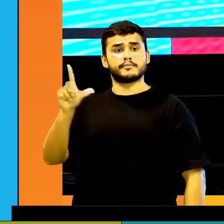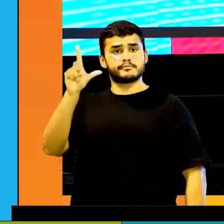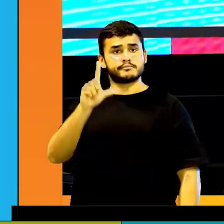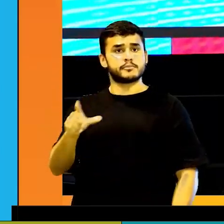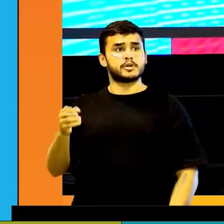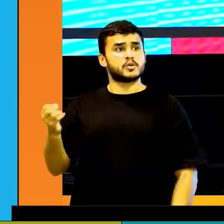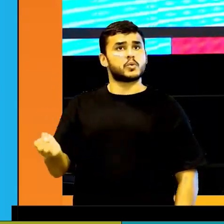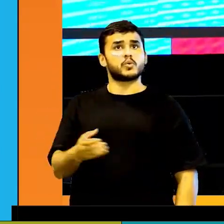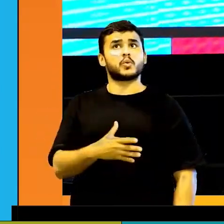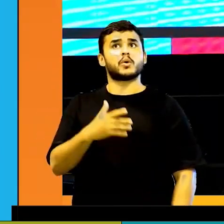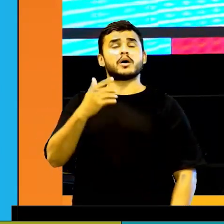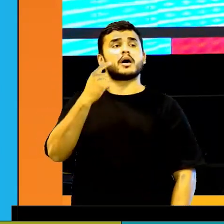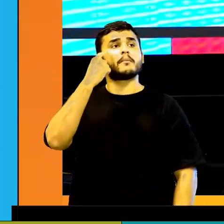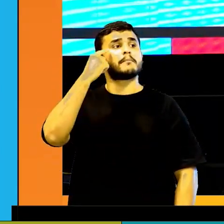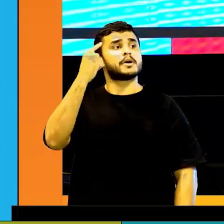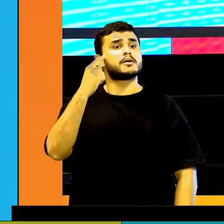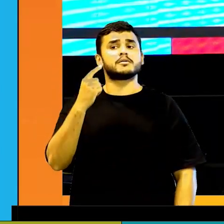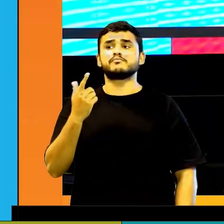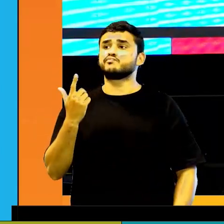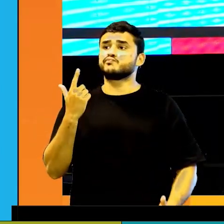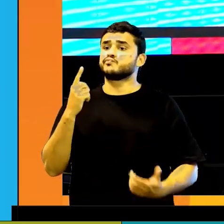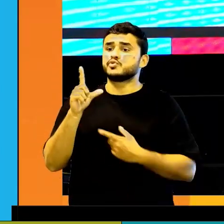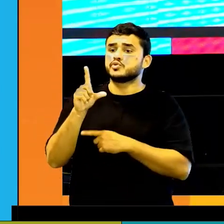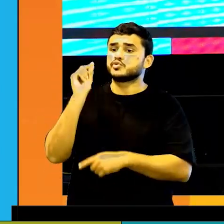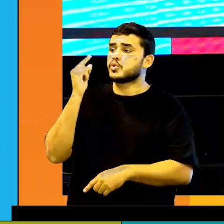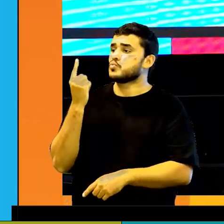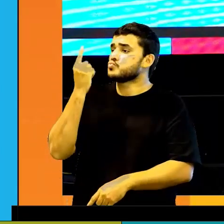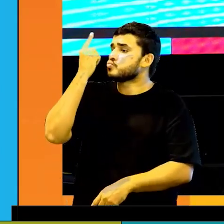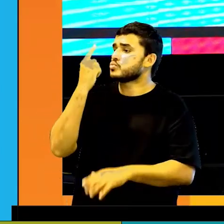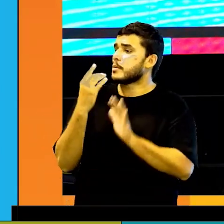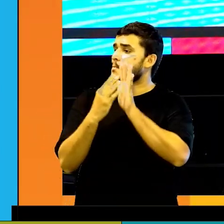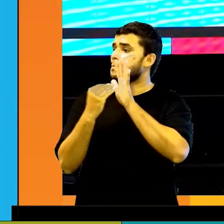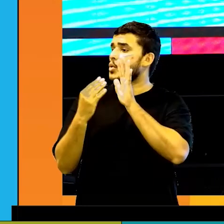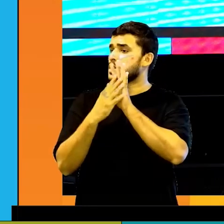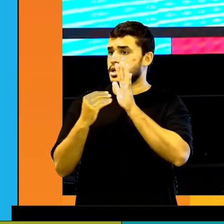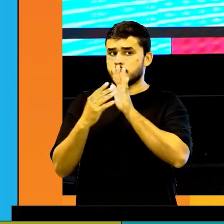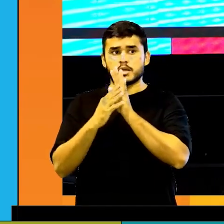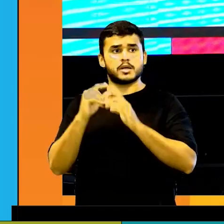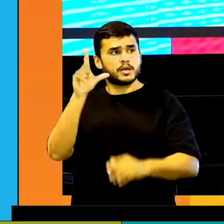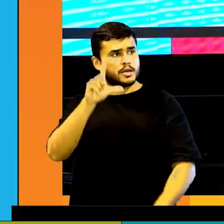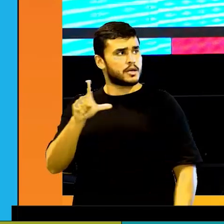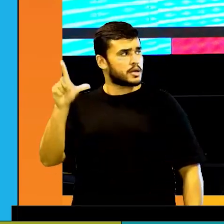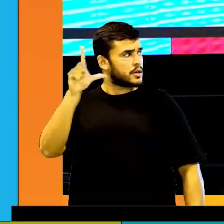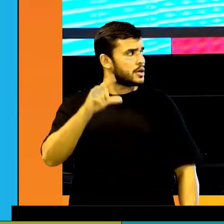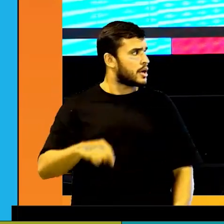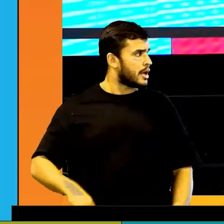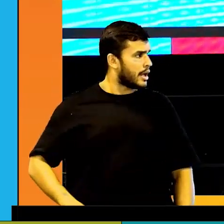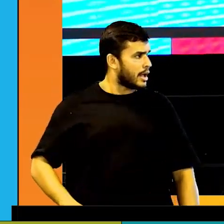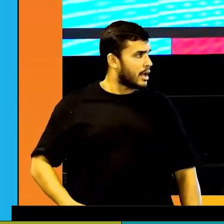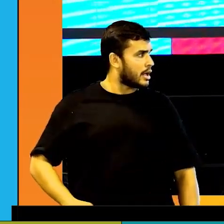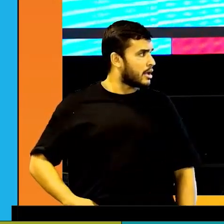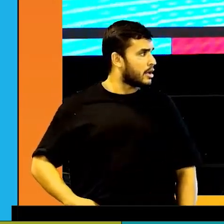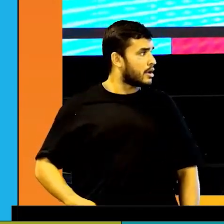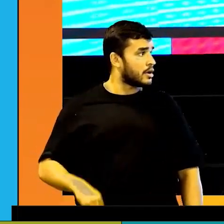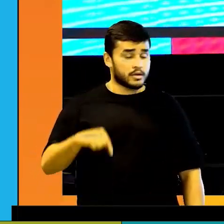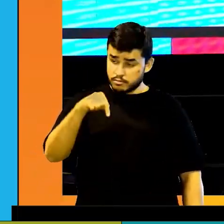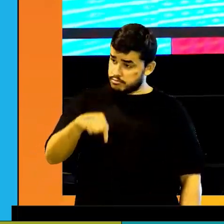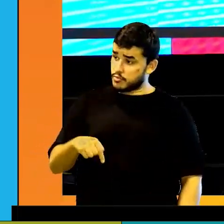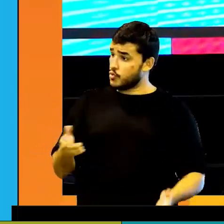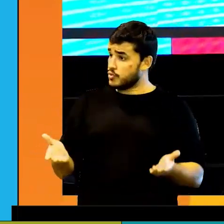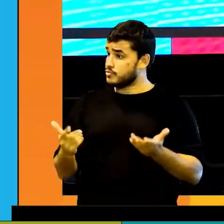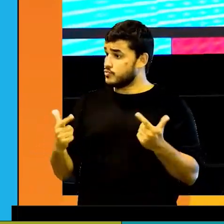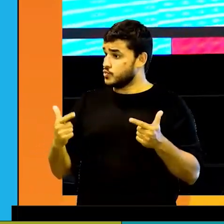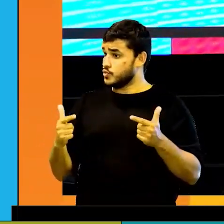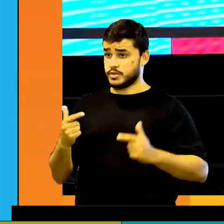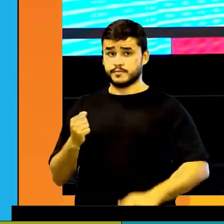brasileiro conseguiu definir uma escola literária. Fábio Coelho está dizendo então que hoje não há escola literária, e